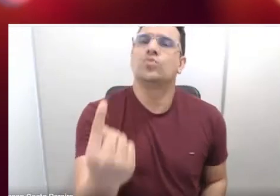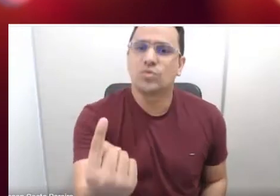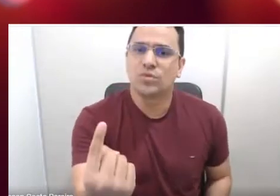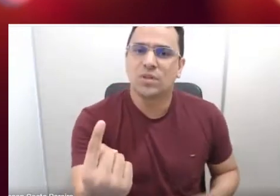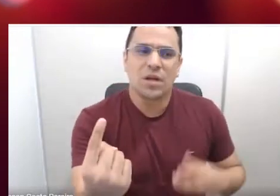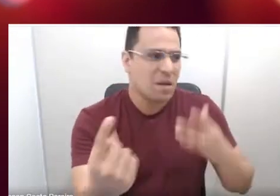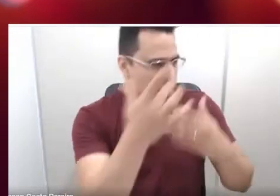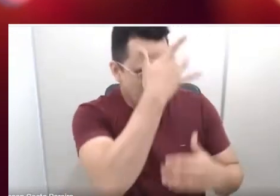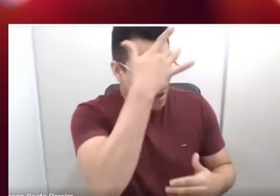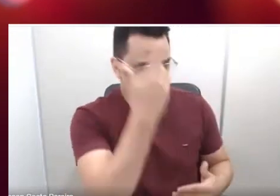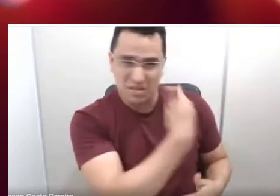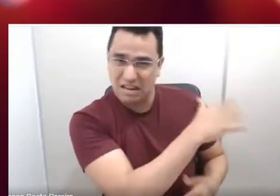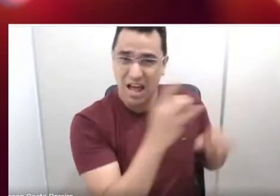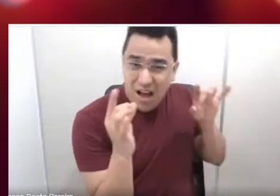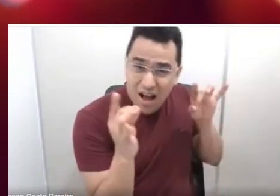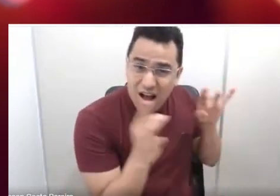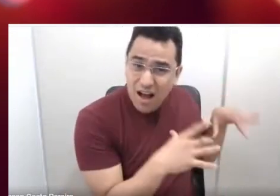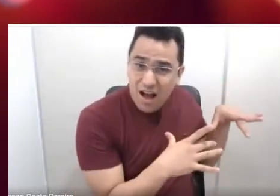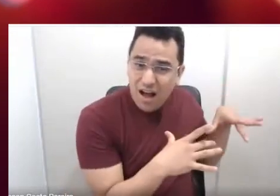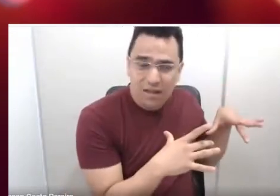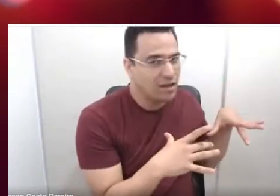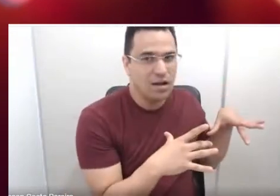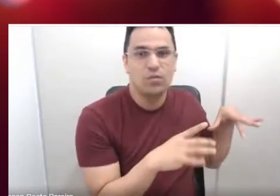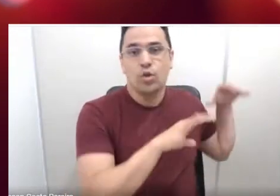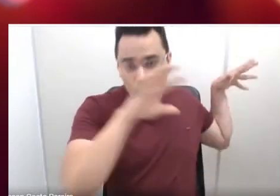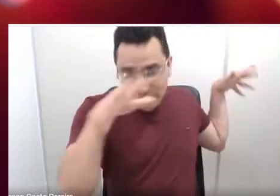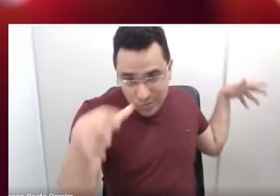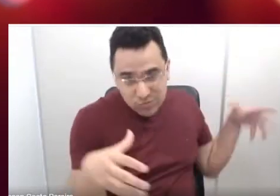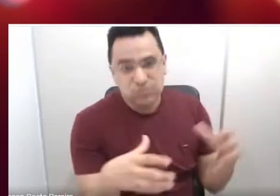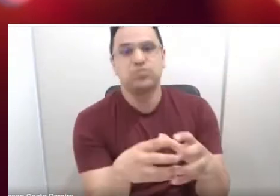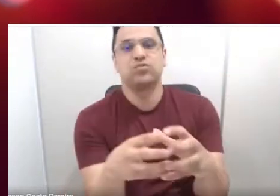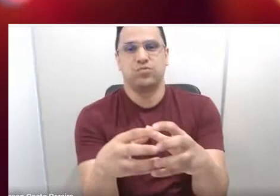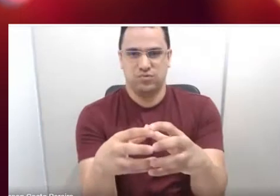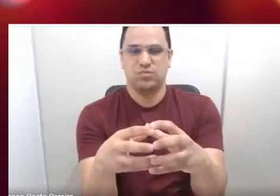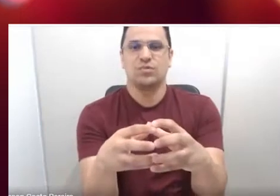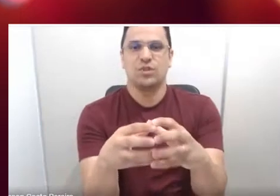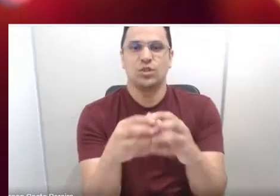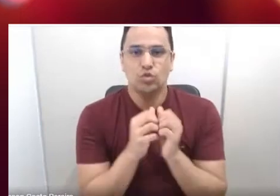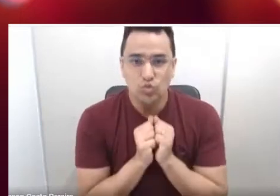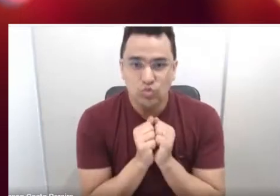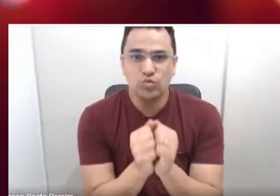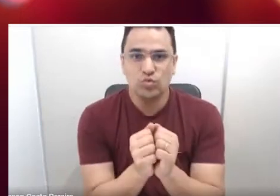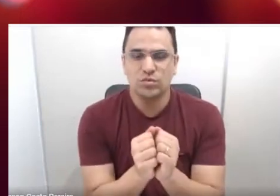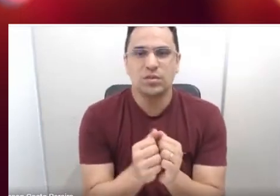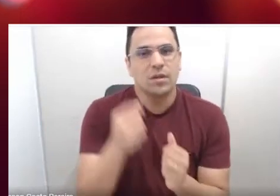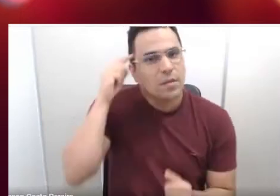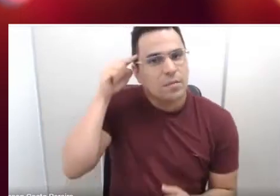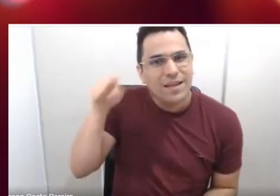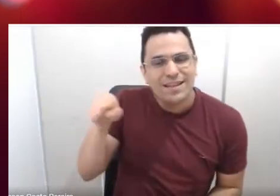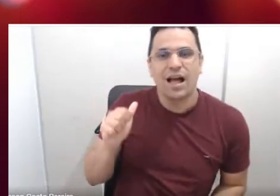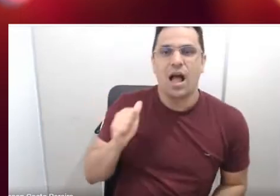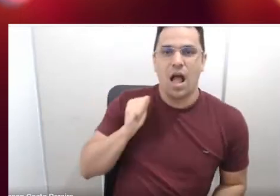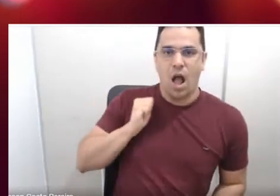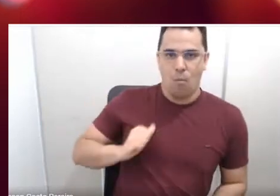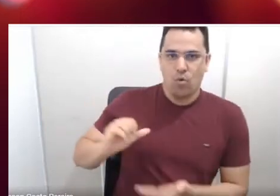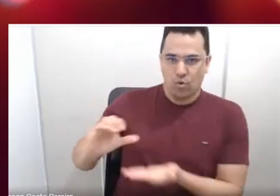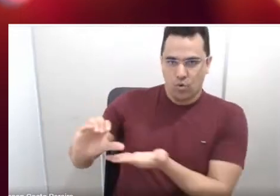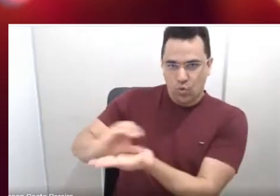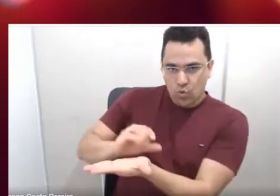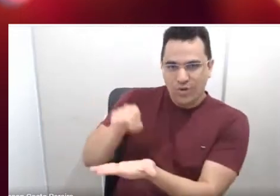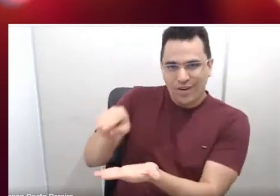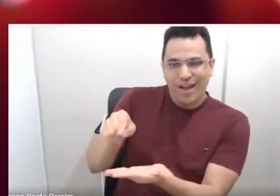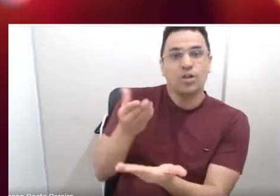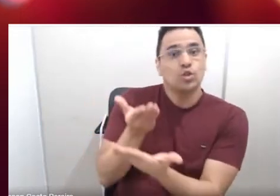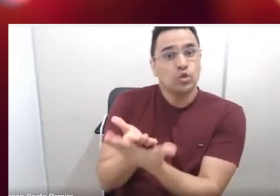pode continuar com a ampliação dessas bolsas, né, de auxílio, que eu acho que pode ser um auxílio emergencial estudantil, para que